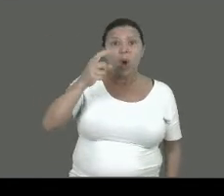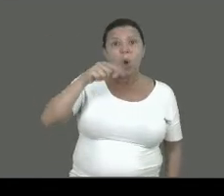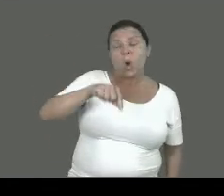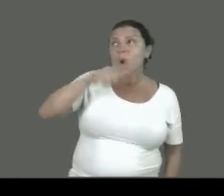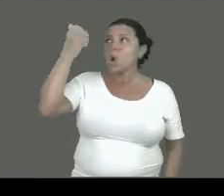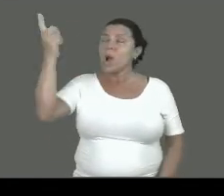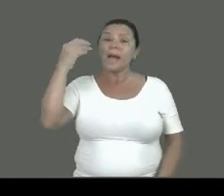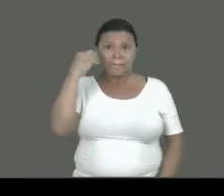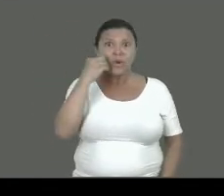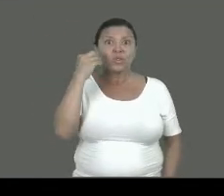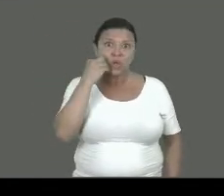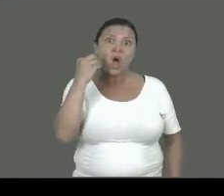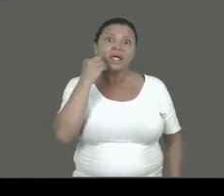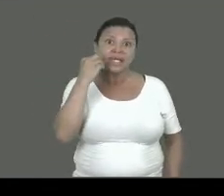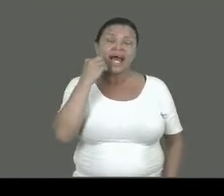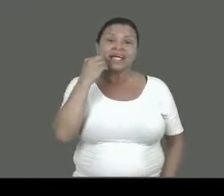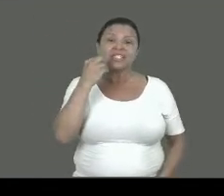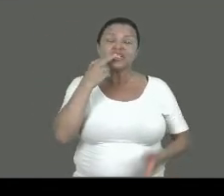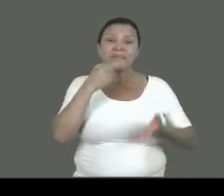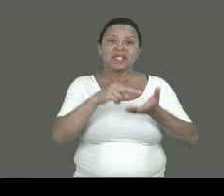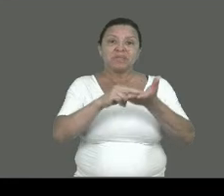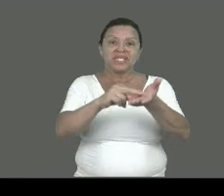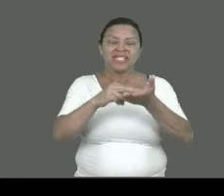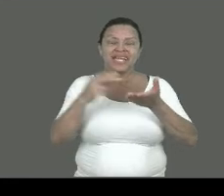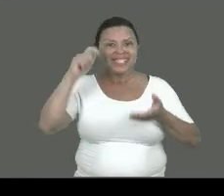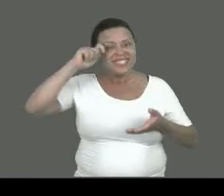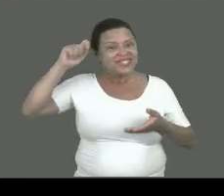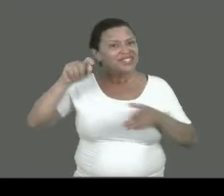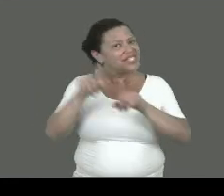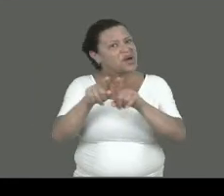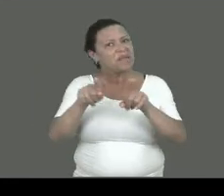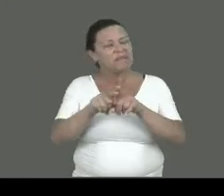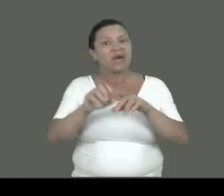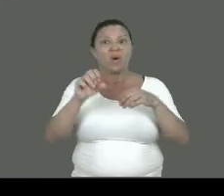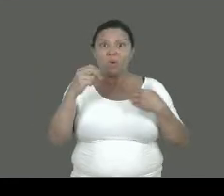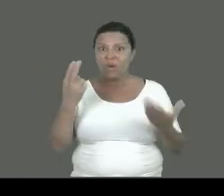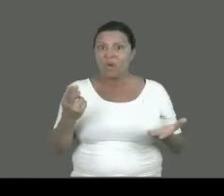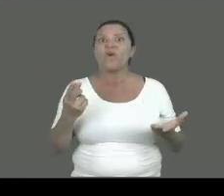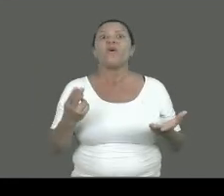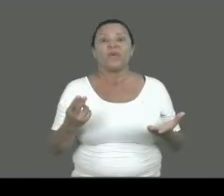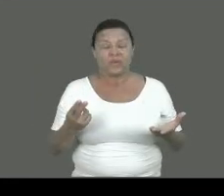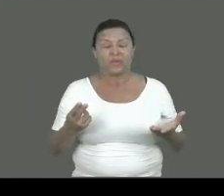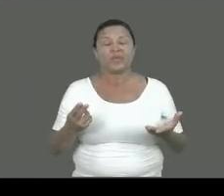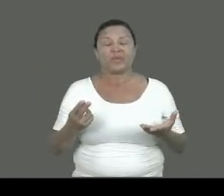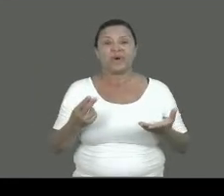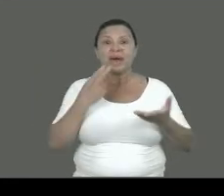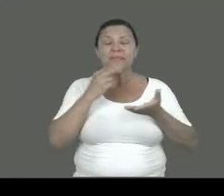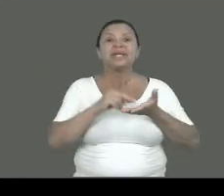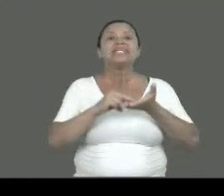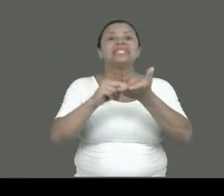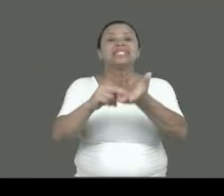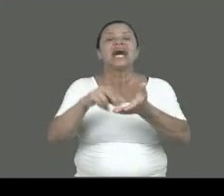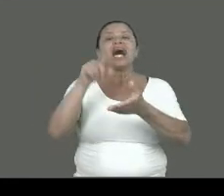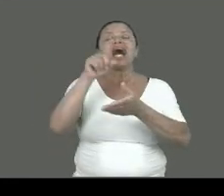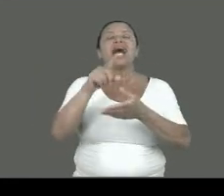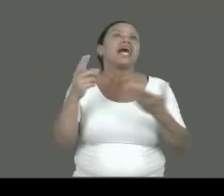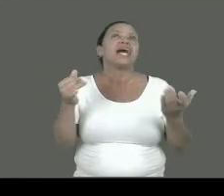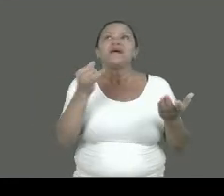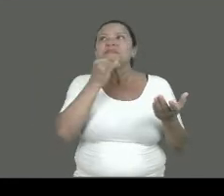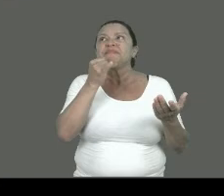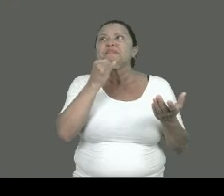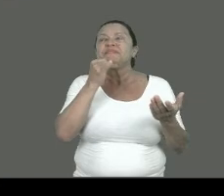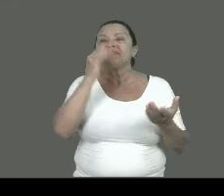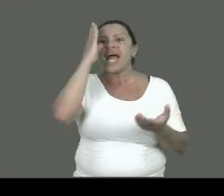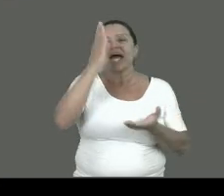ter a oportunidade de mandar a sua mensagem. Ou ainda, mandar uma mensagem dirigida àquele